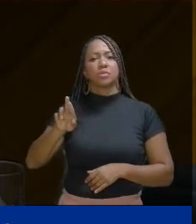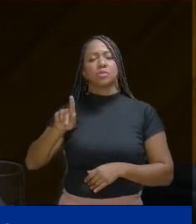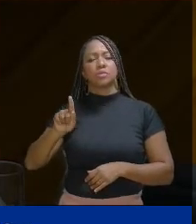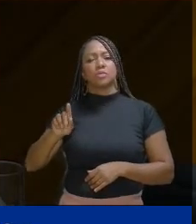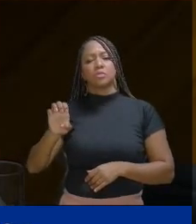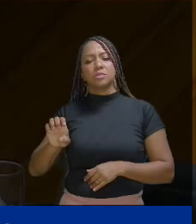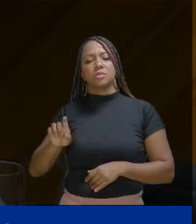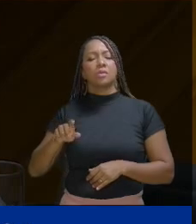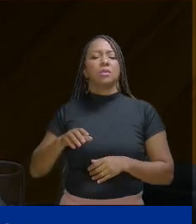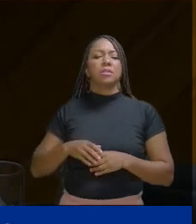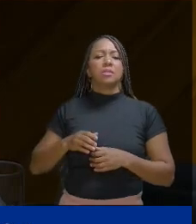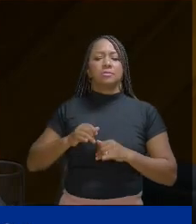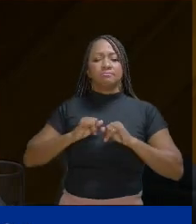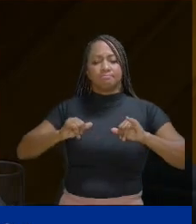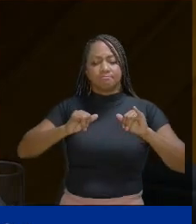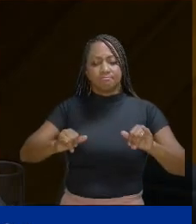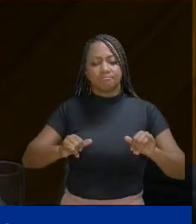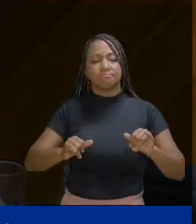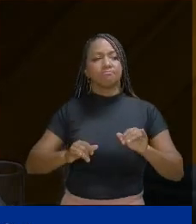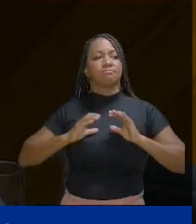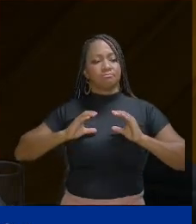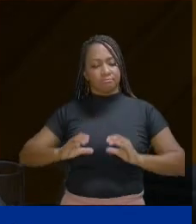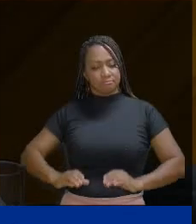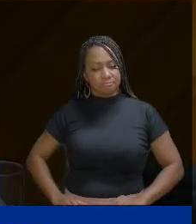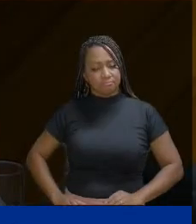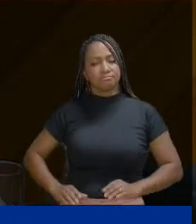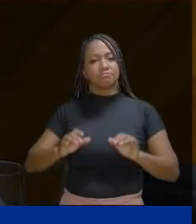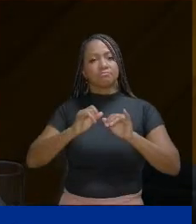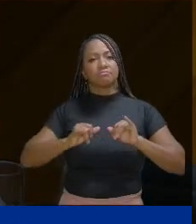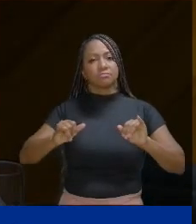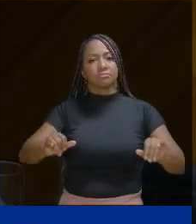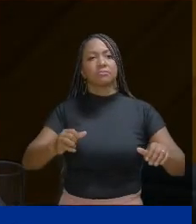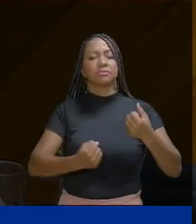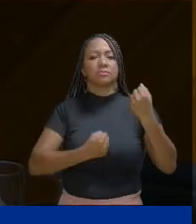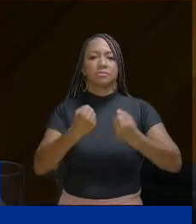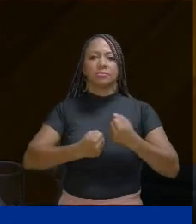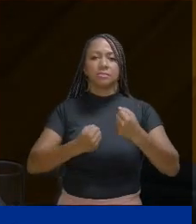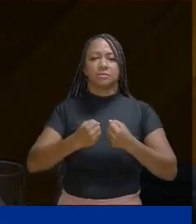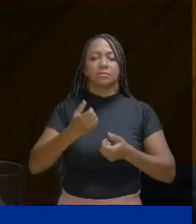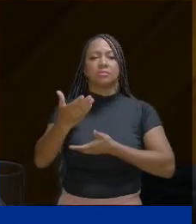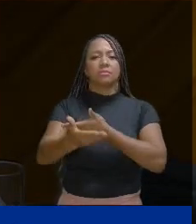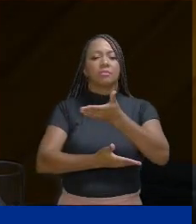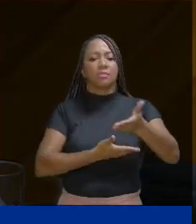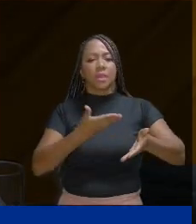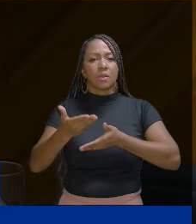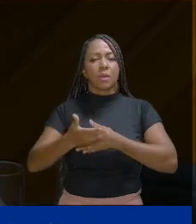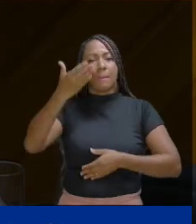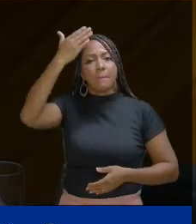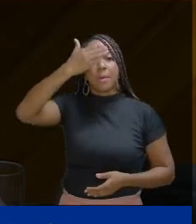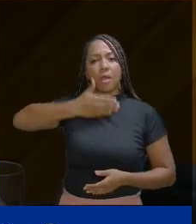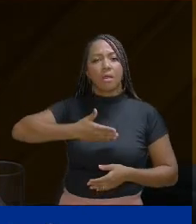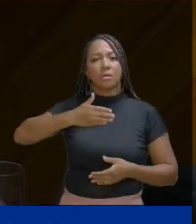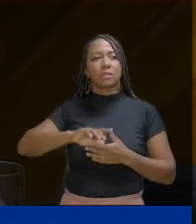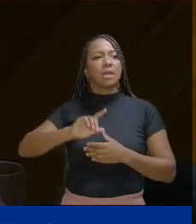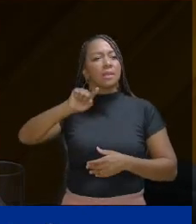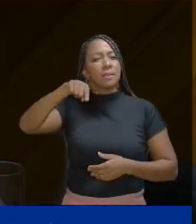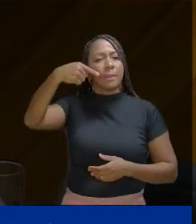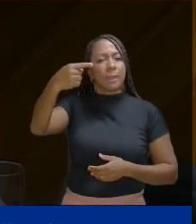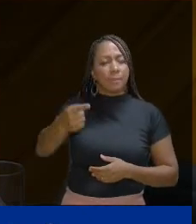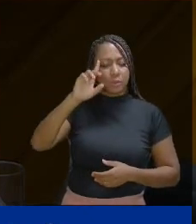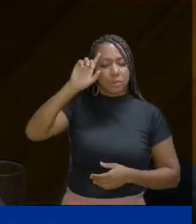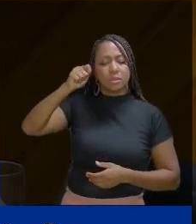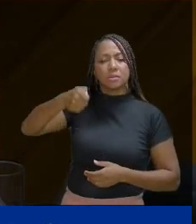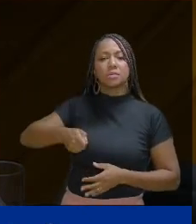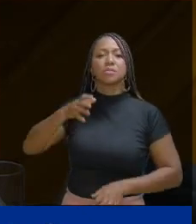na coordenação do transporte, e que esse material foi objeto de um pedido de compartilhamento de provas. Somente após